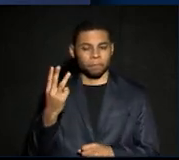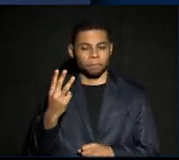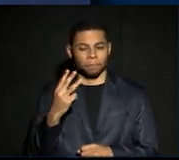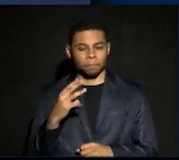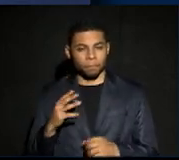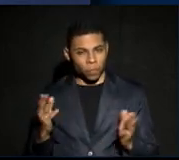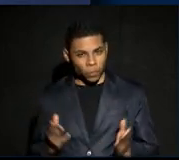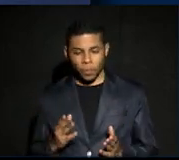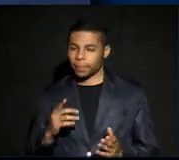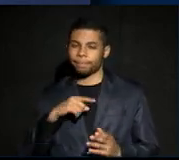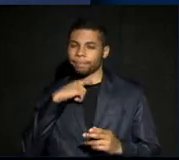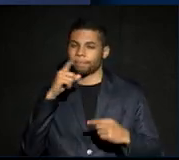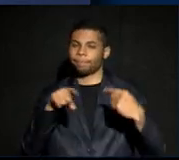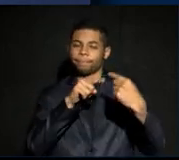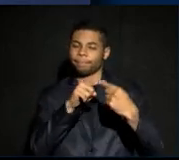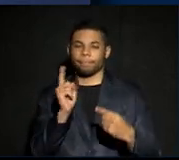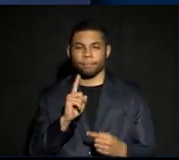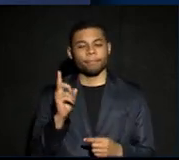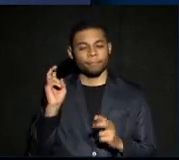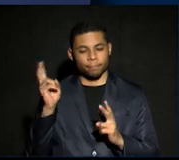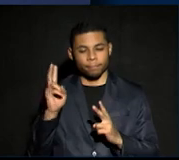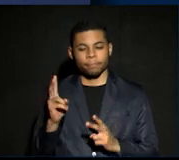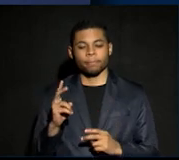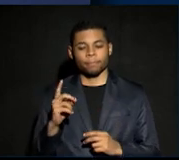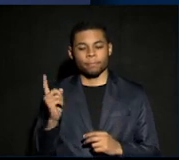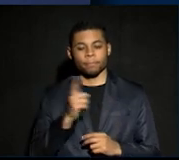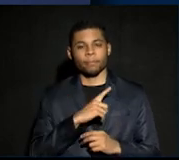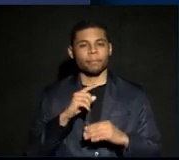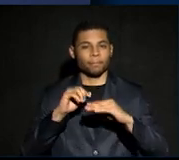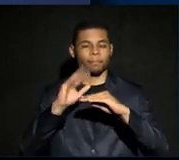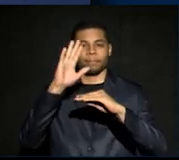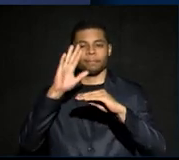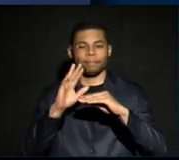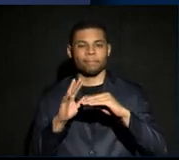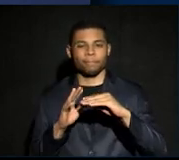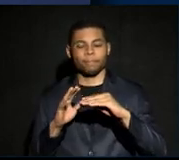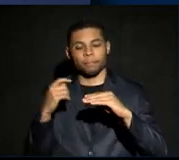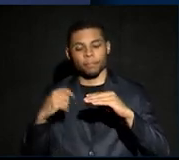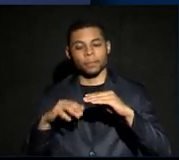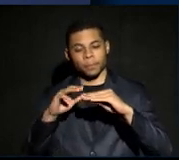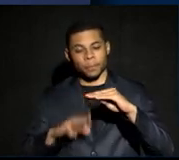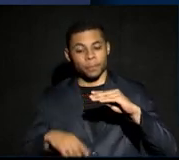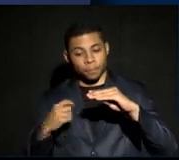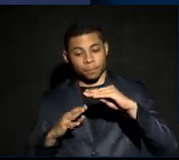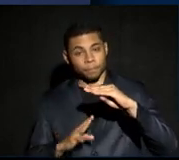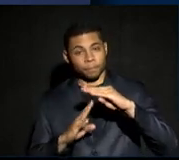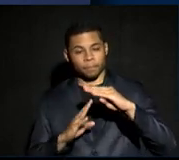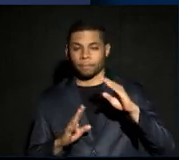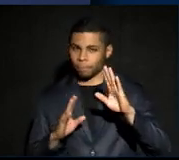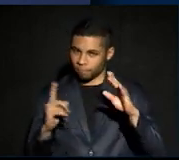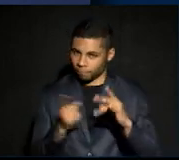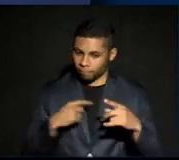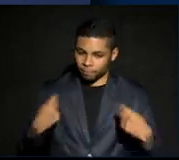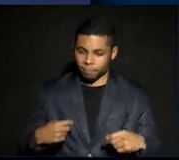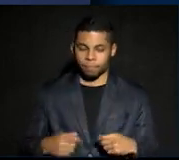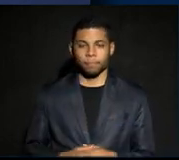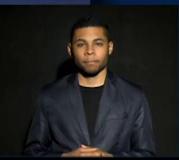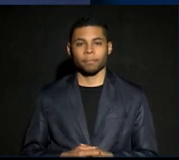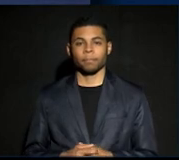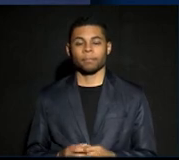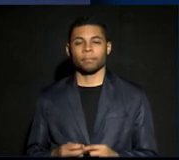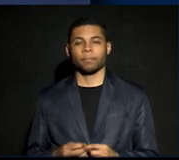não atinge a meta. A gente continua acima da meta. Então, eu acho que a gente tem que atingir a meta em 21. Uma hora, a gente tem que ir para a